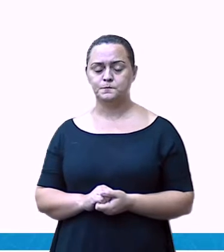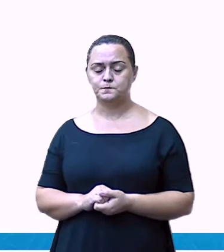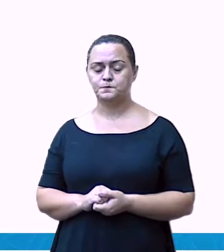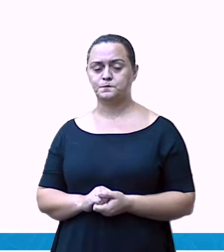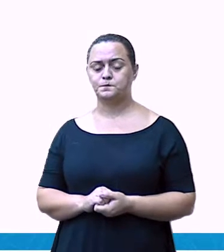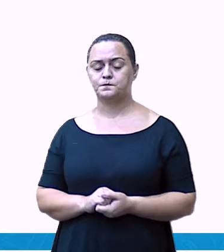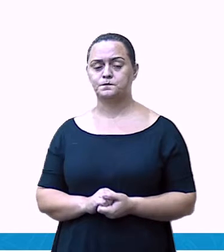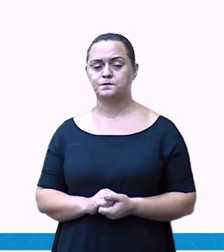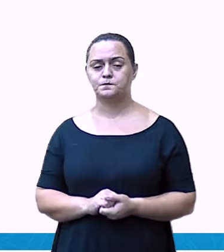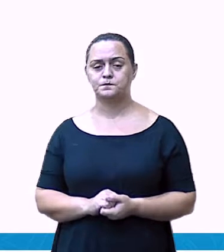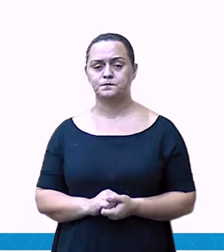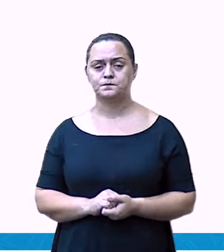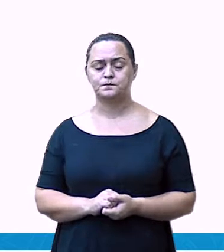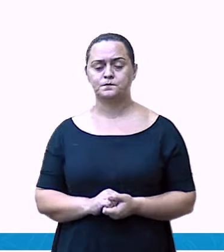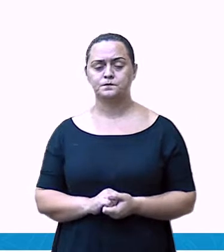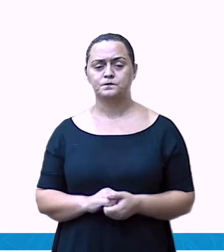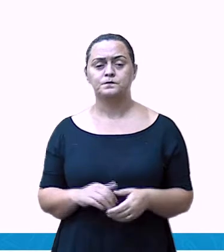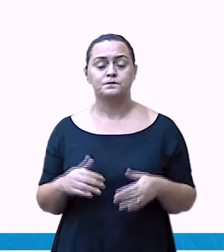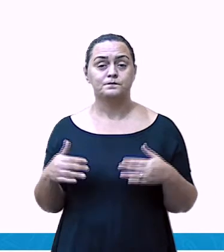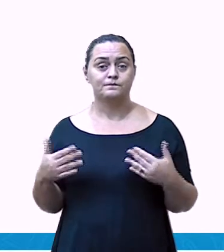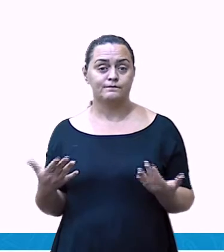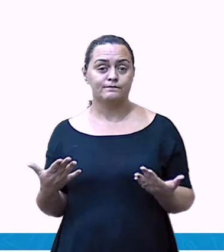caneta vermelha, né? São